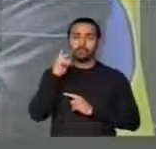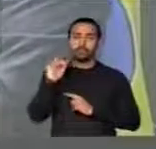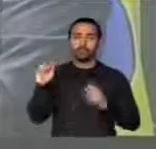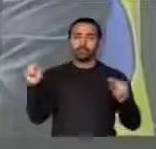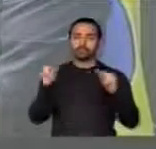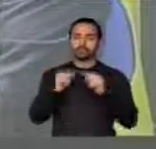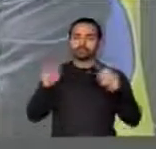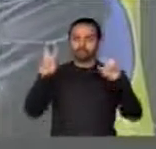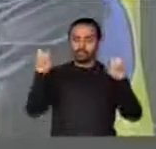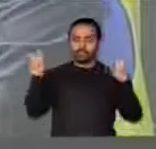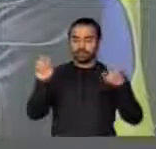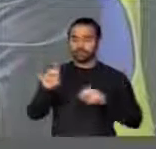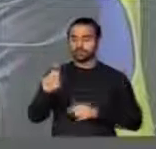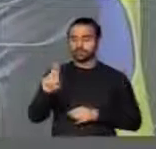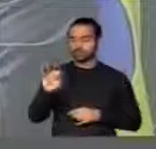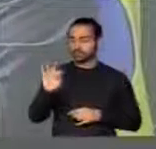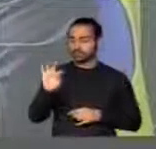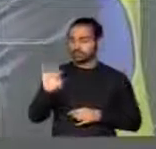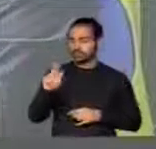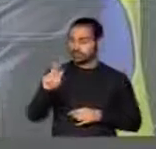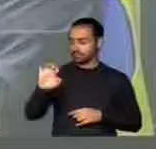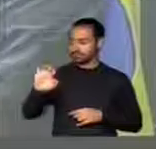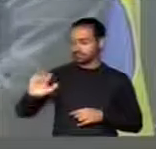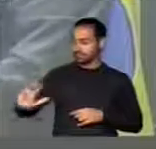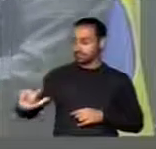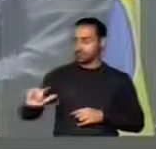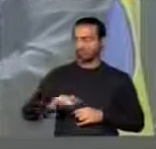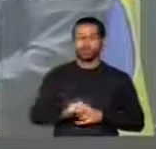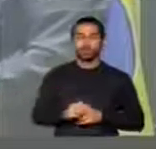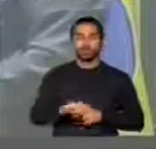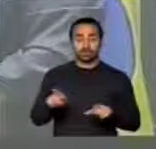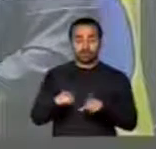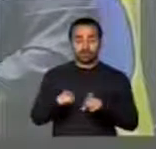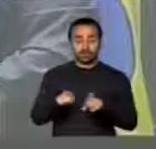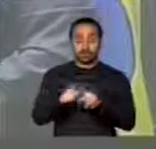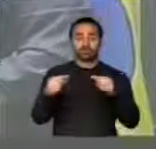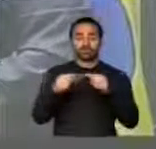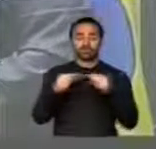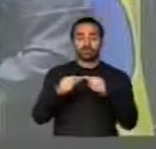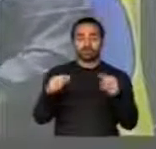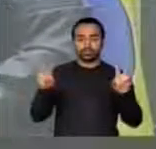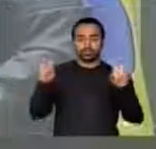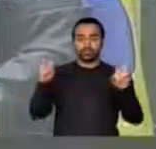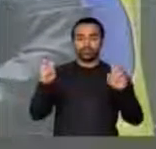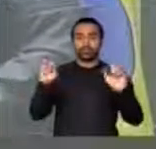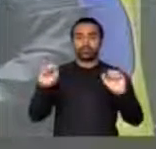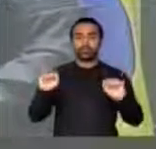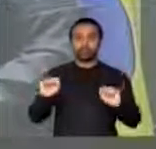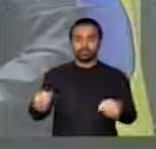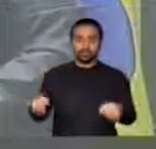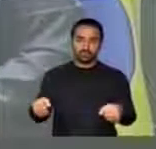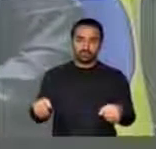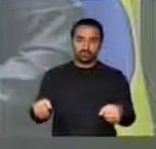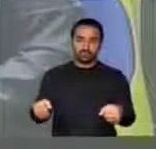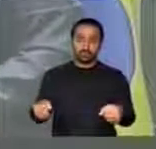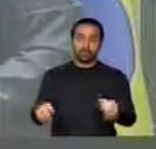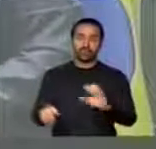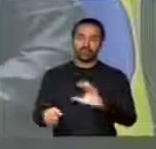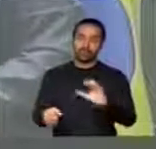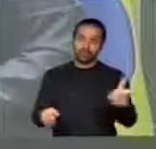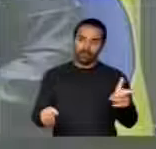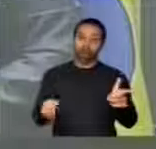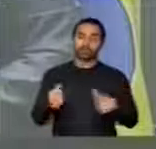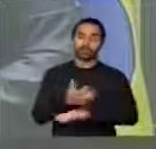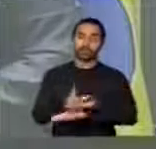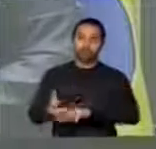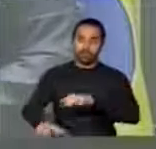tema da sustentabilidade e para o tema da defesa, obviamente, do meio ambiente.